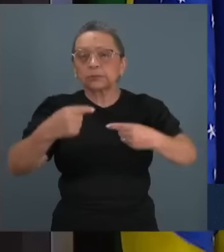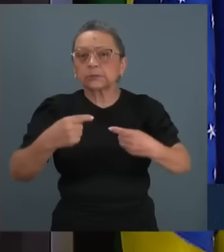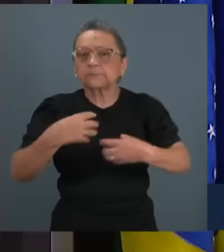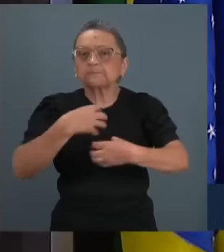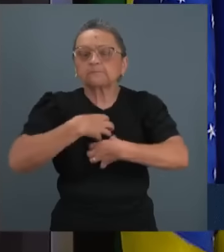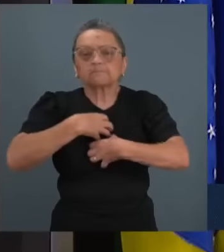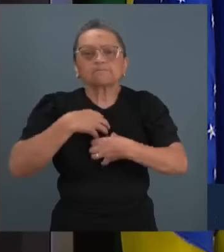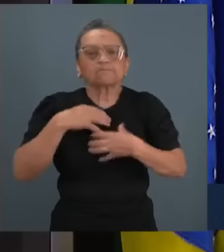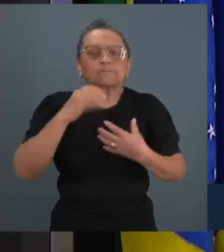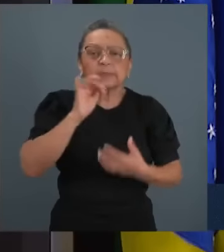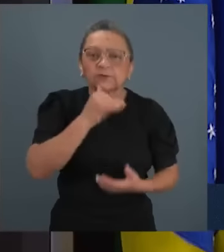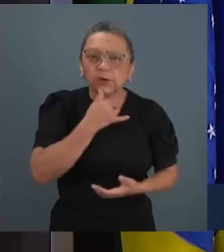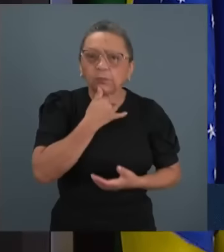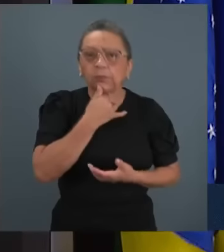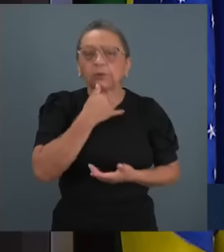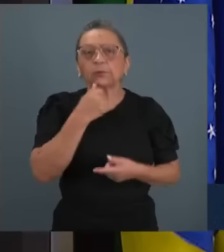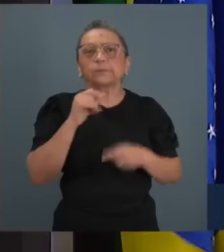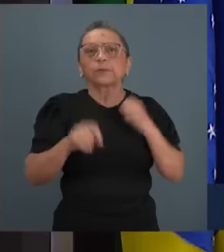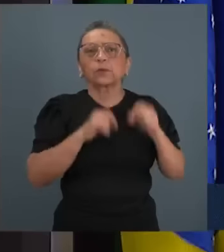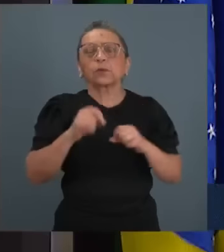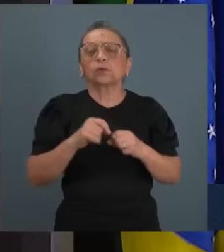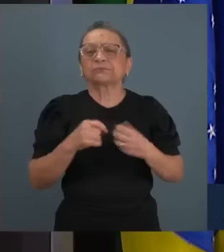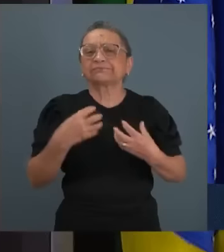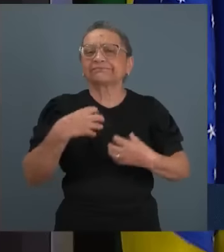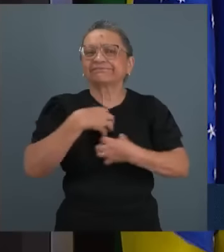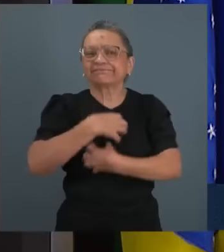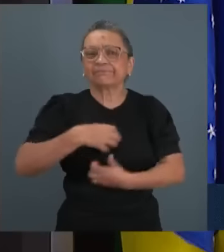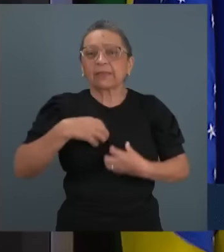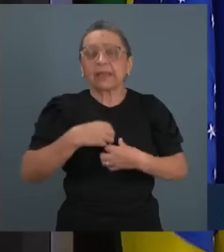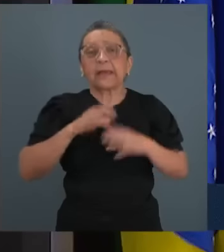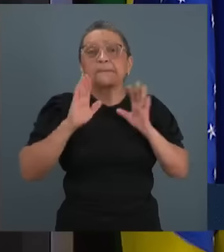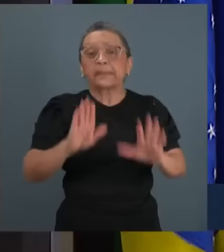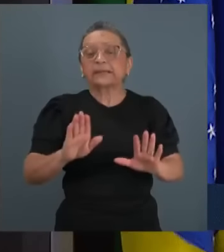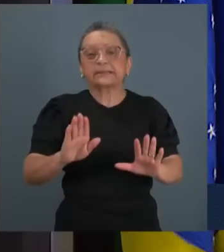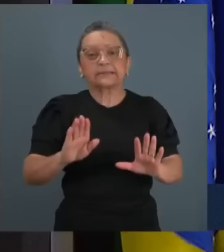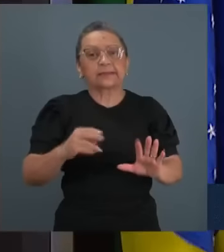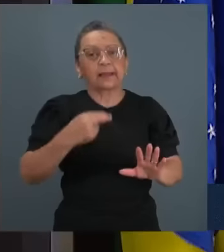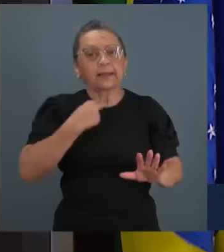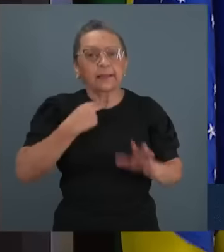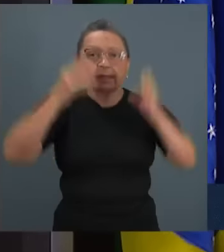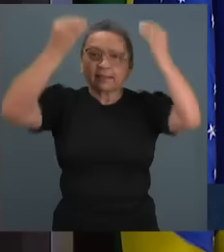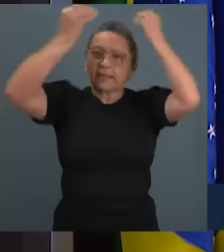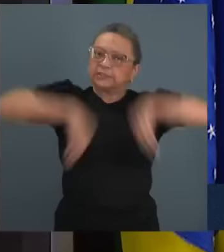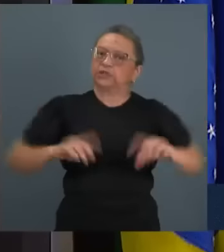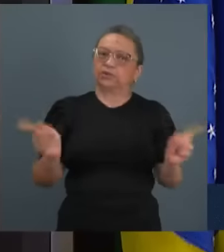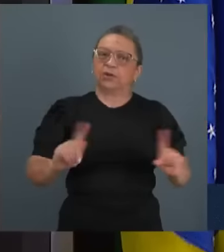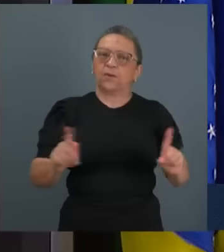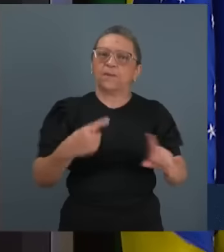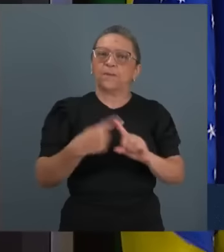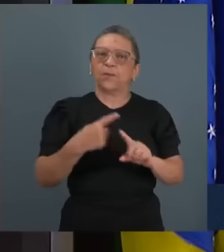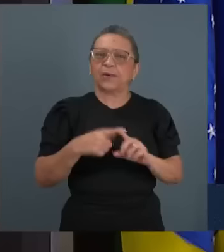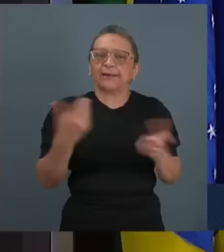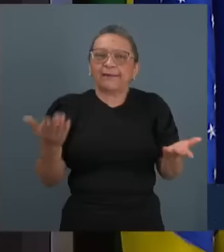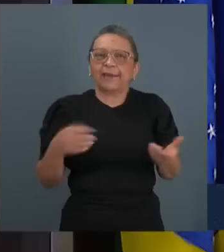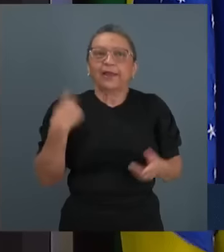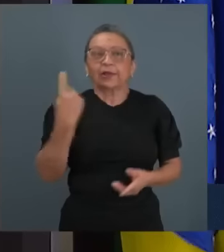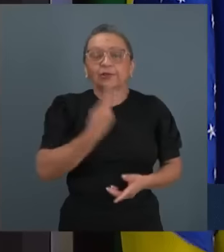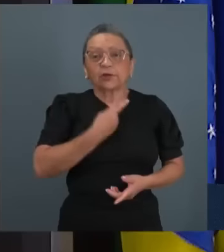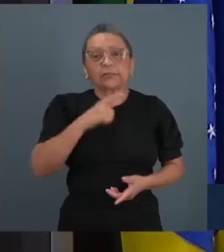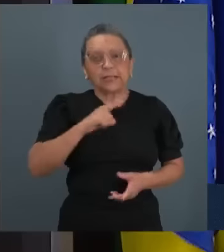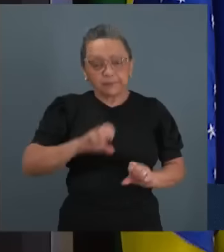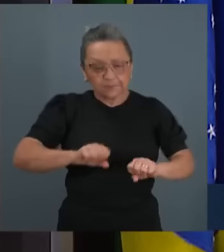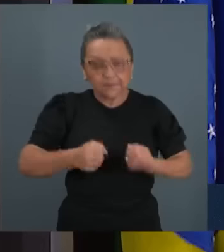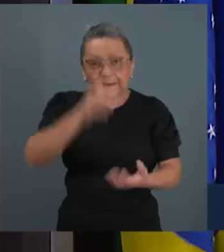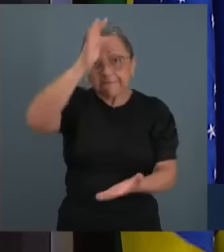pouco tristes, consternados, mas a gente não pode desistir do nosso país. Primeiro porque nós temos muita